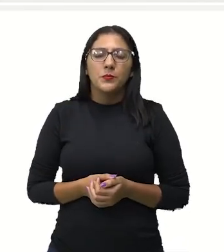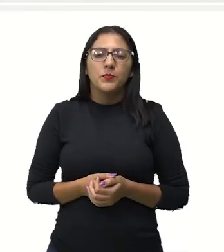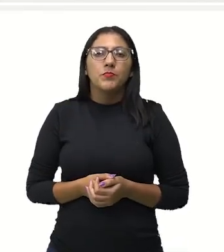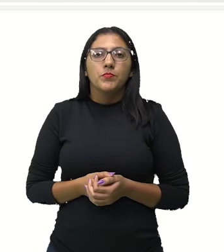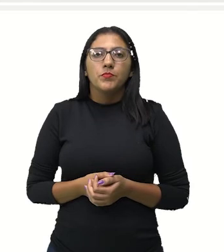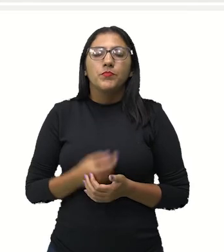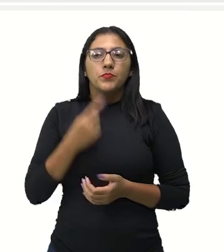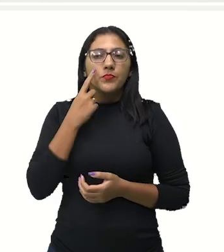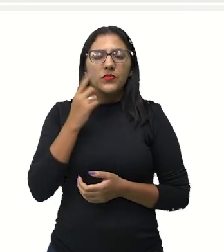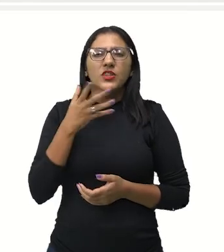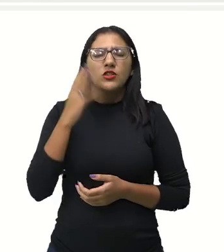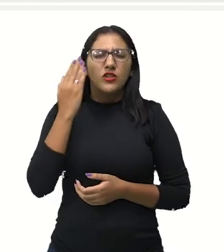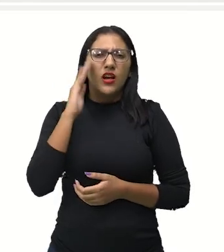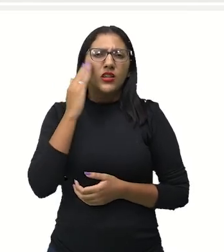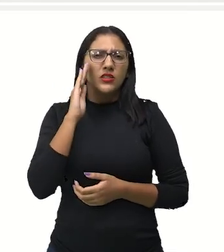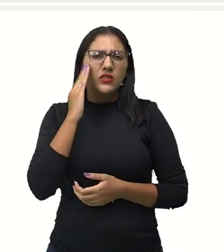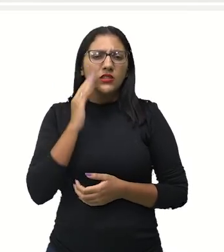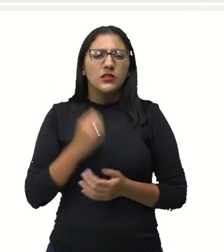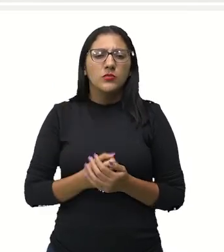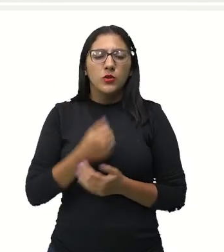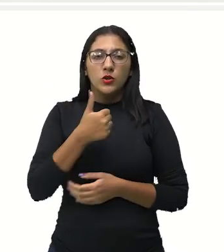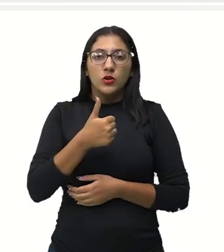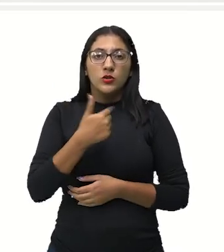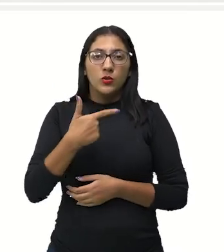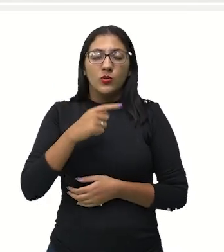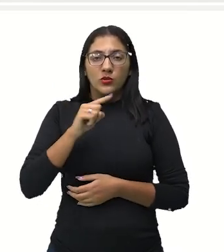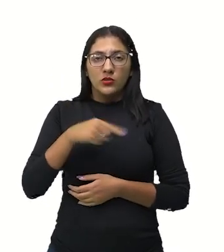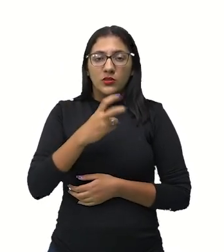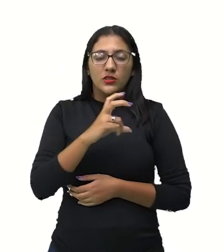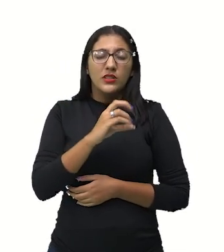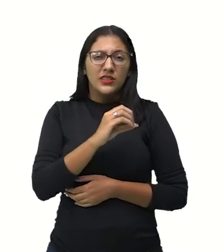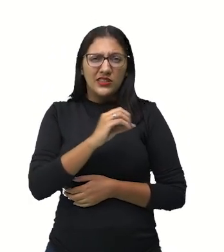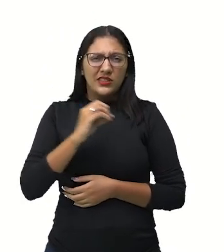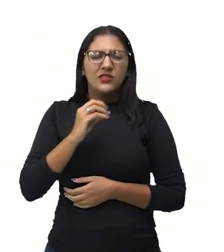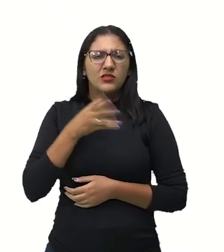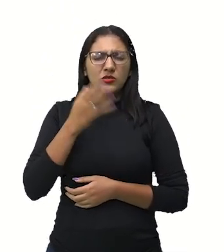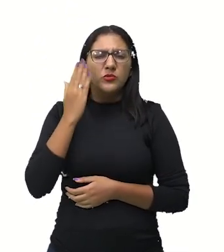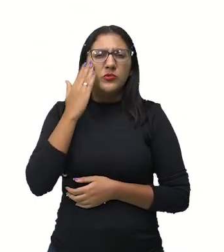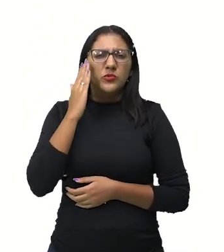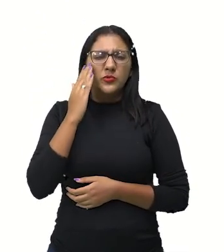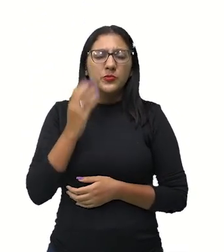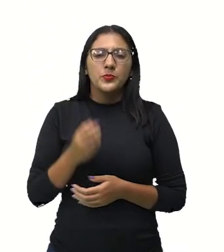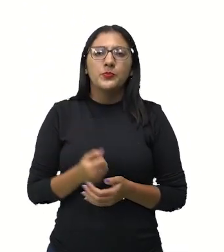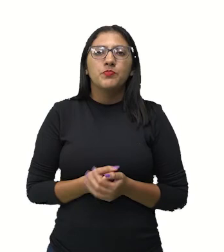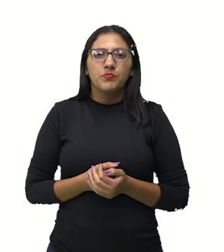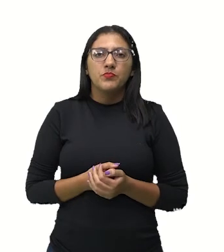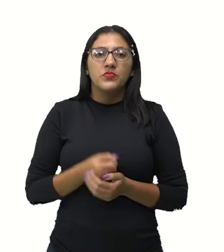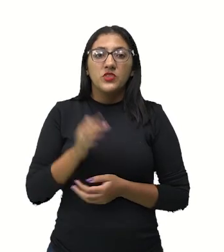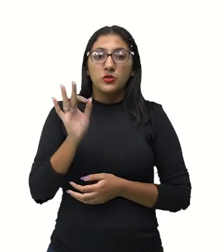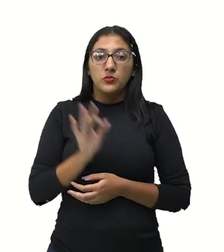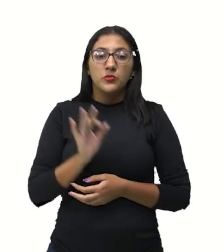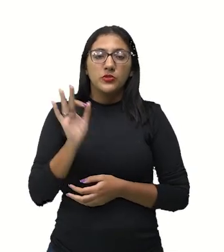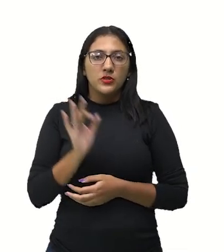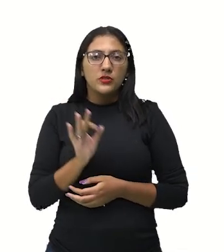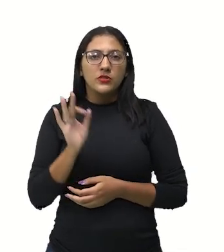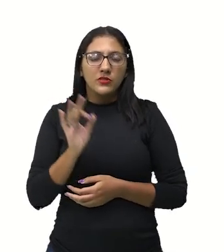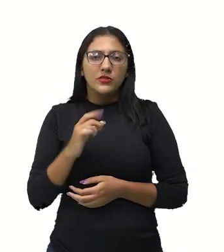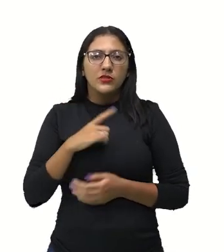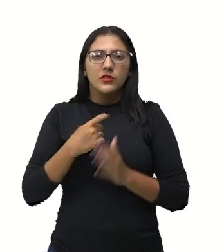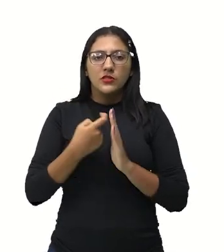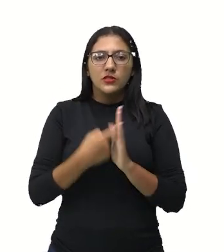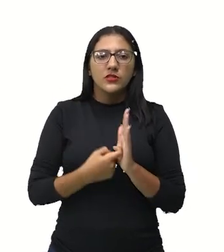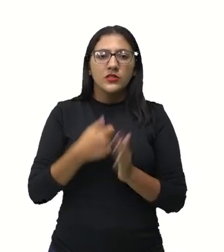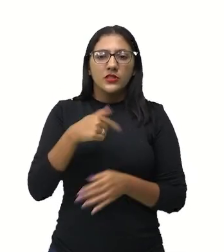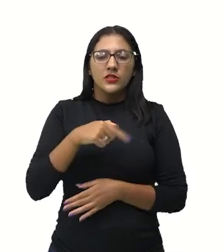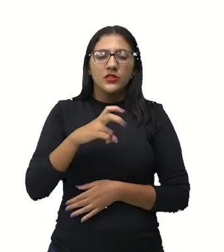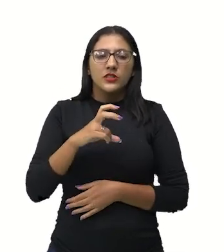Acompanhe aqui comigo. Já sabemos que o capital é 12.500 e sabemos que o juro é 750. Não ficar então o seguinte,